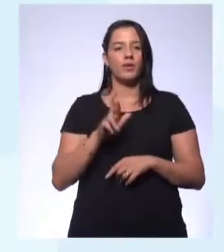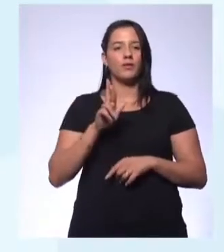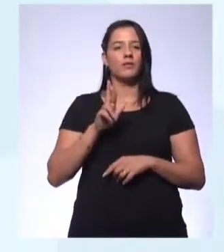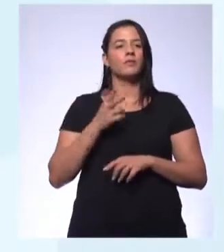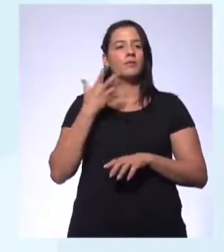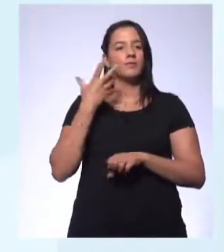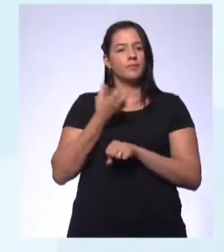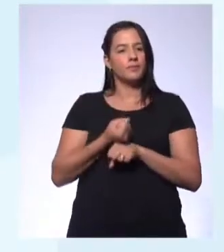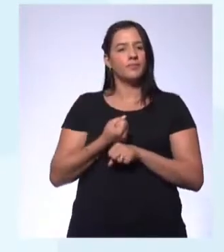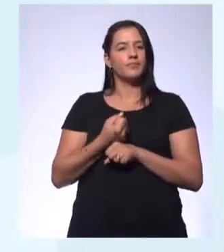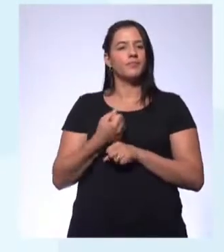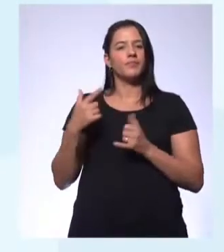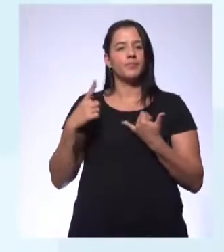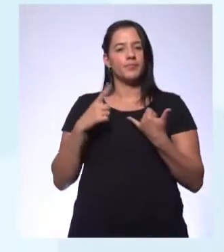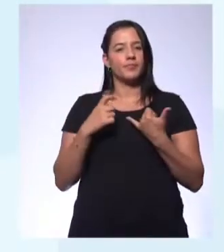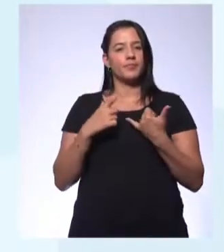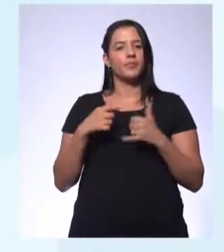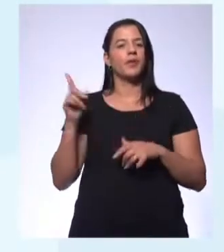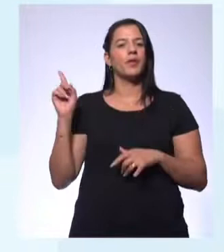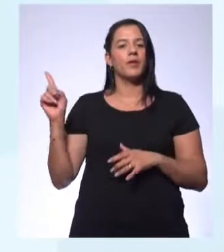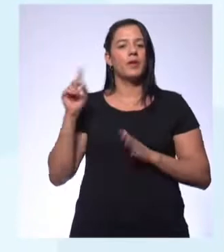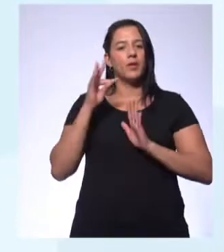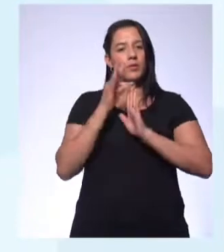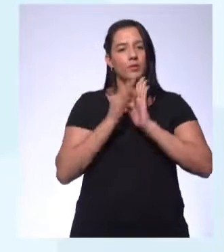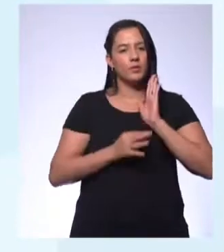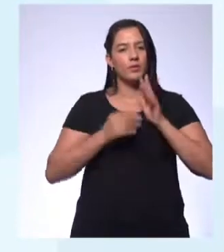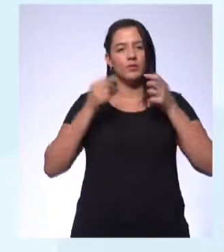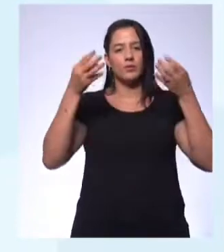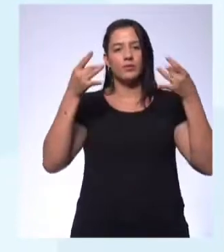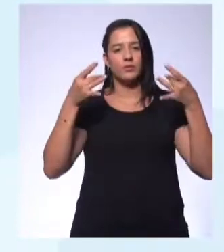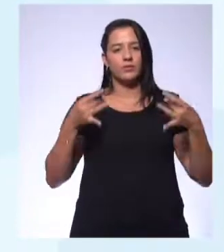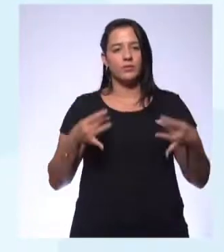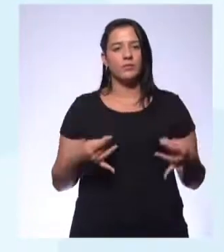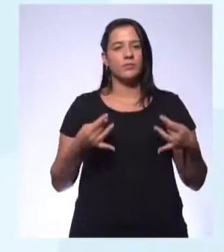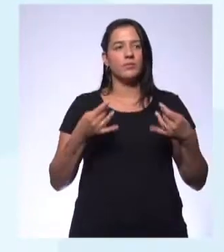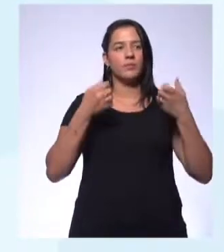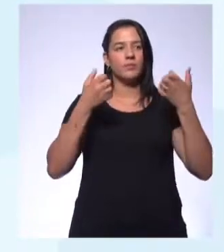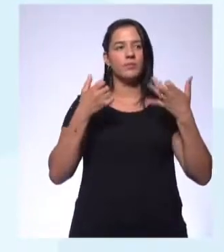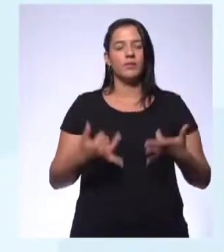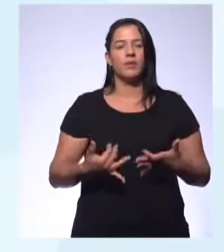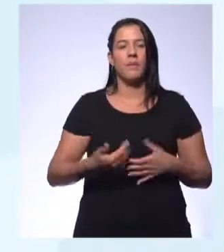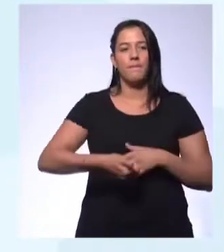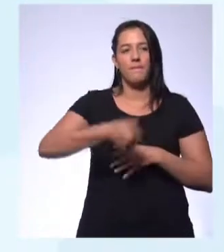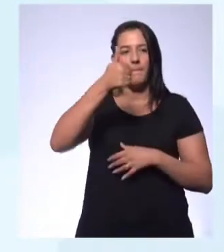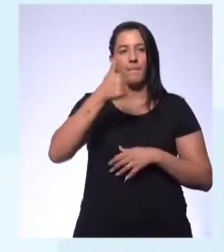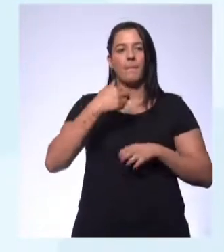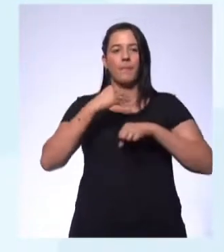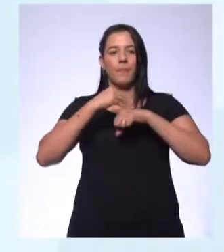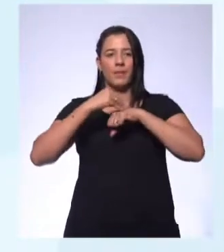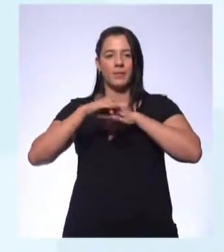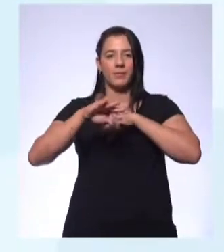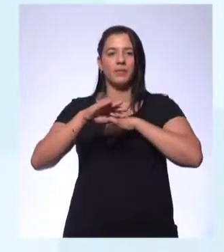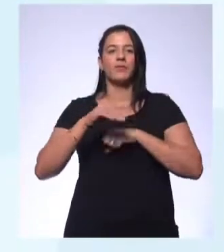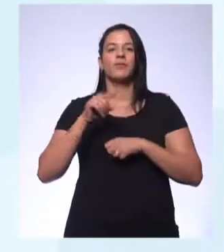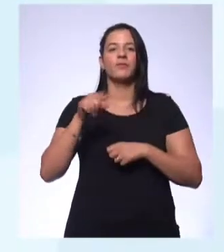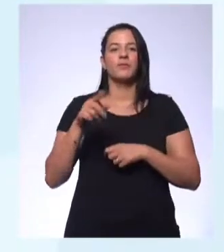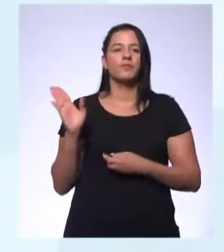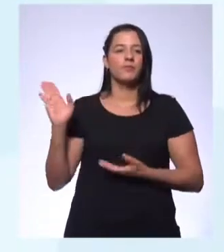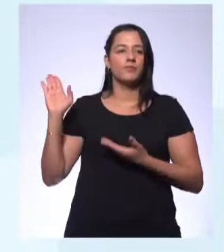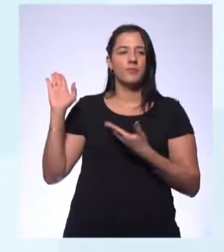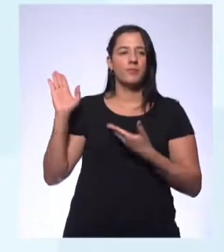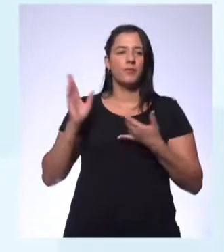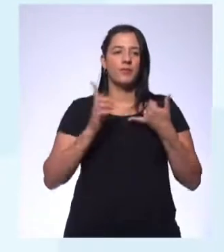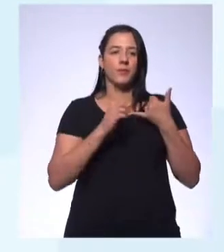a tela, vocês vão ter um texto aí explicando melhor, tá? A gente não pode trazer, mas a gente pode indicar e vocês printem embaixo,